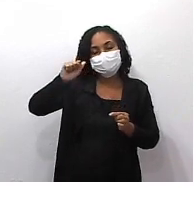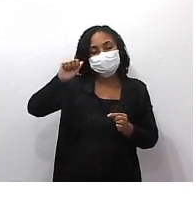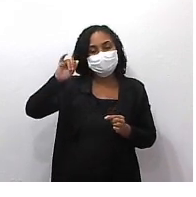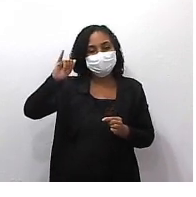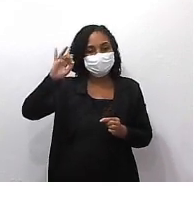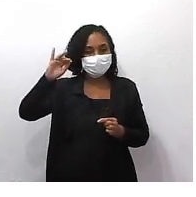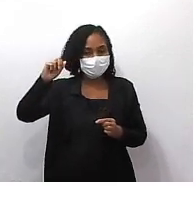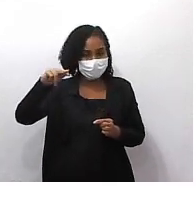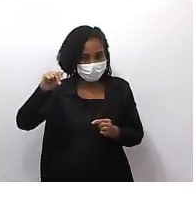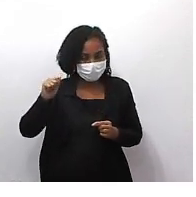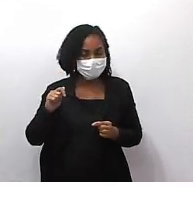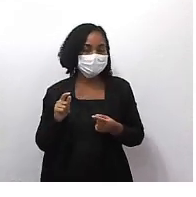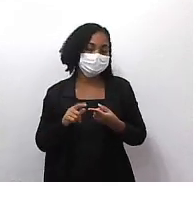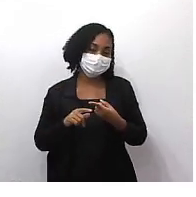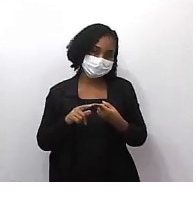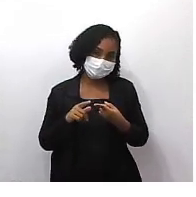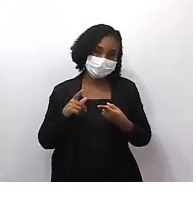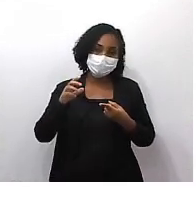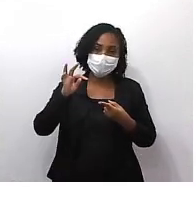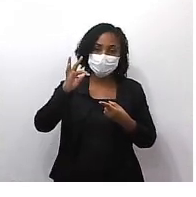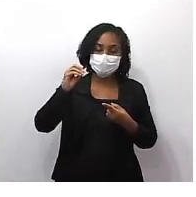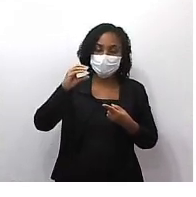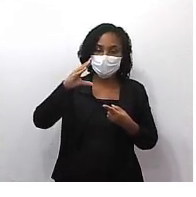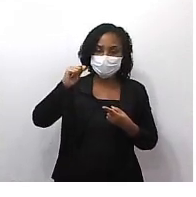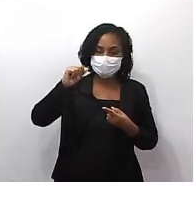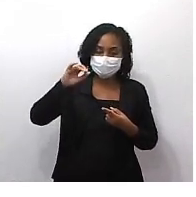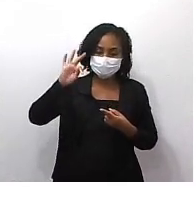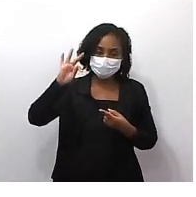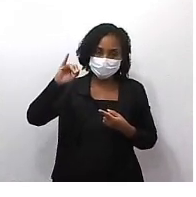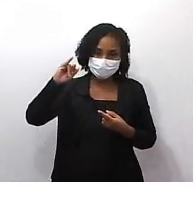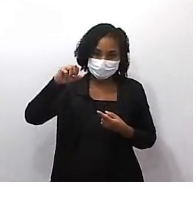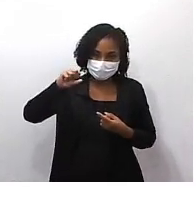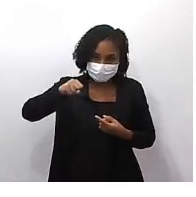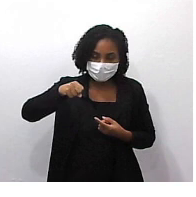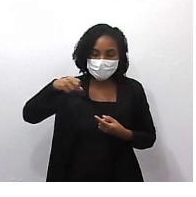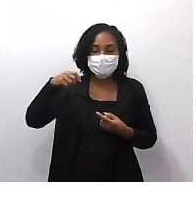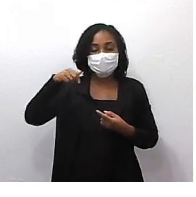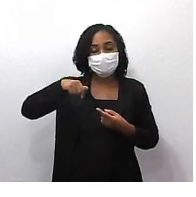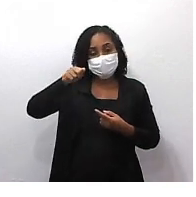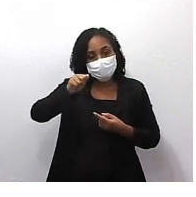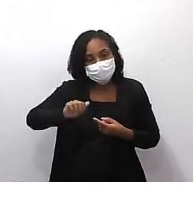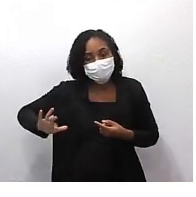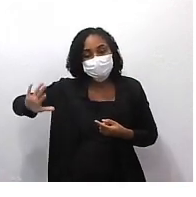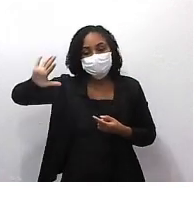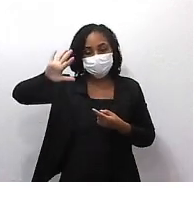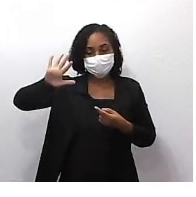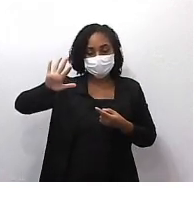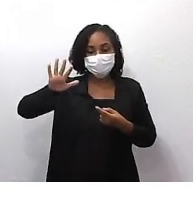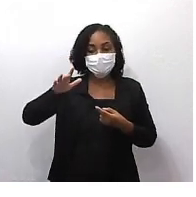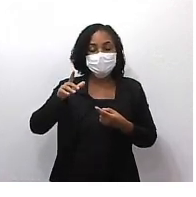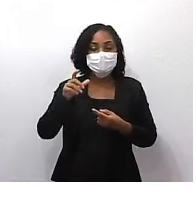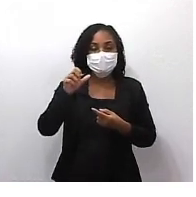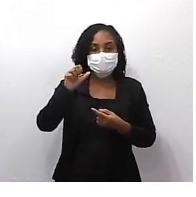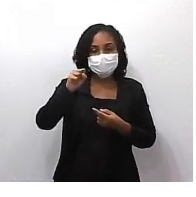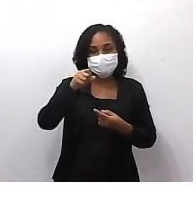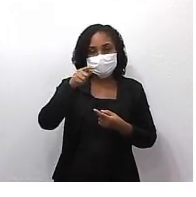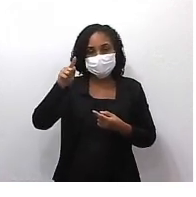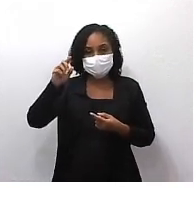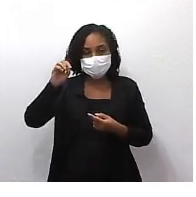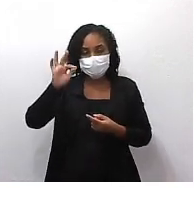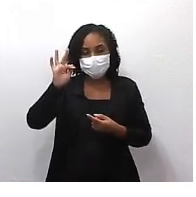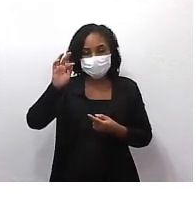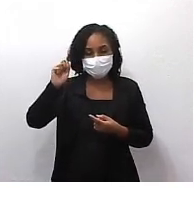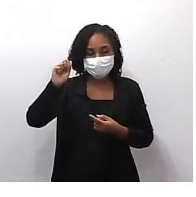Paraná, em azul claro, eu tenho a Tocantins-Araguaia. E no nosso Nordeste, aí eu destaco a bacia do São Francisco e a bacia